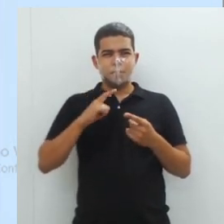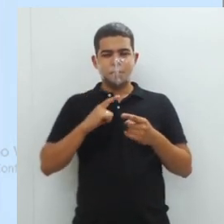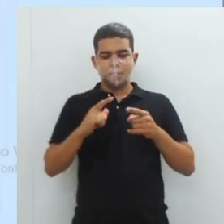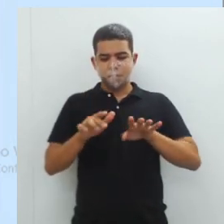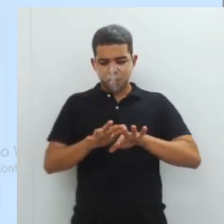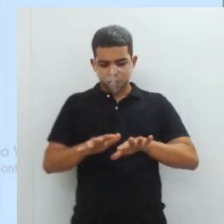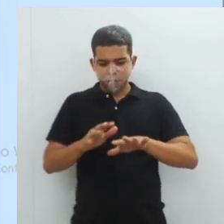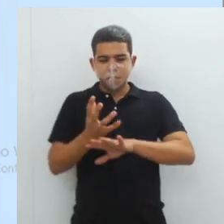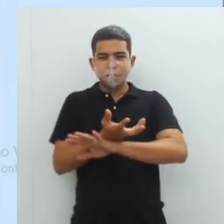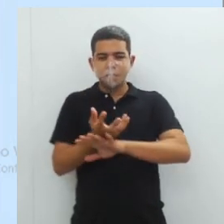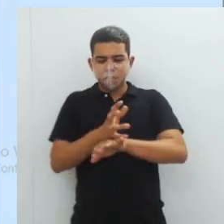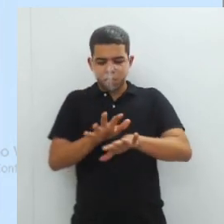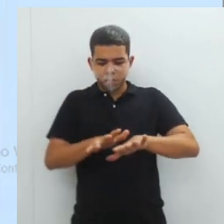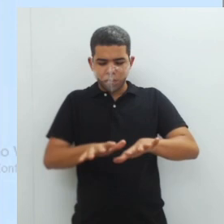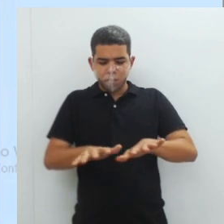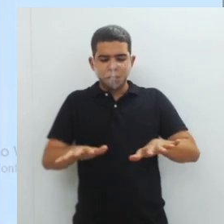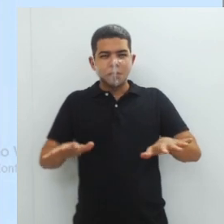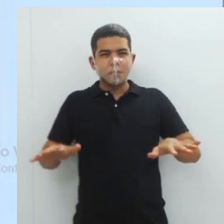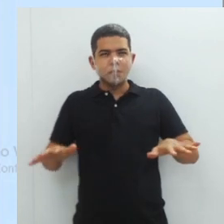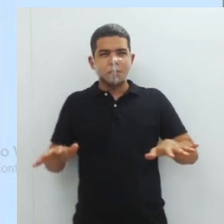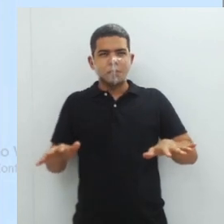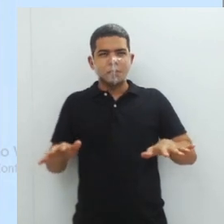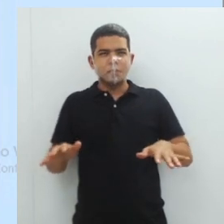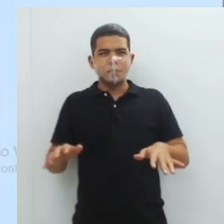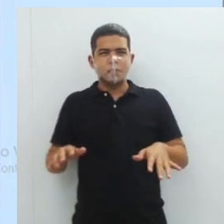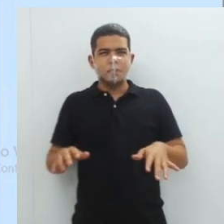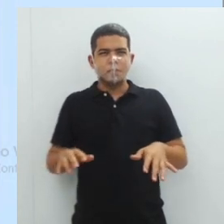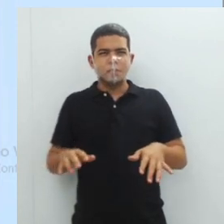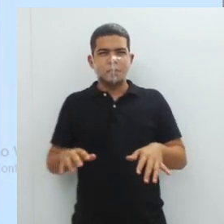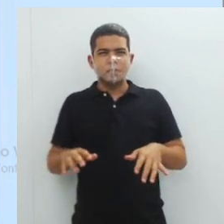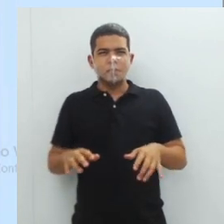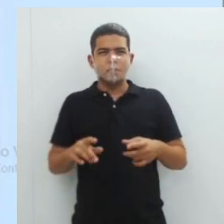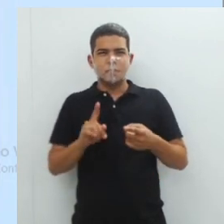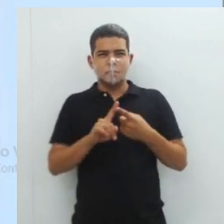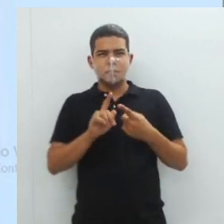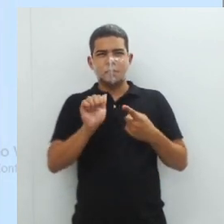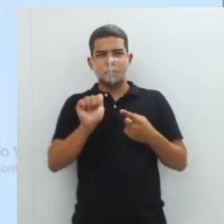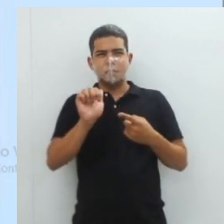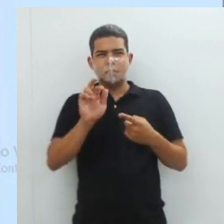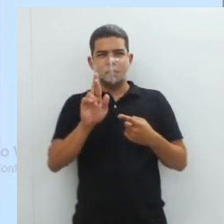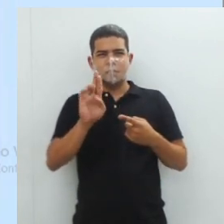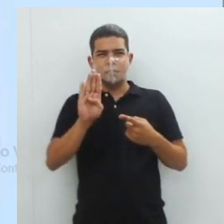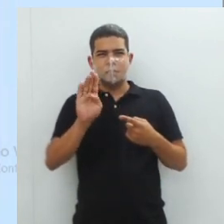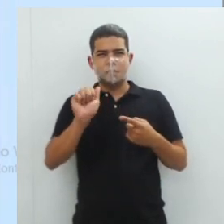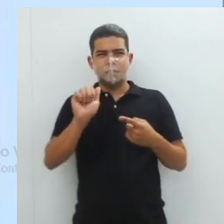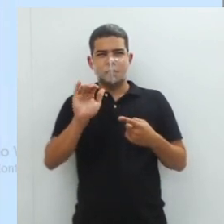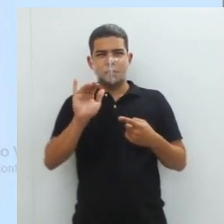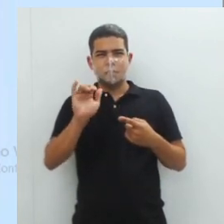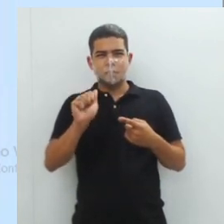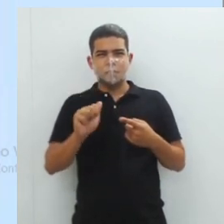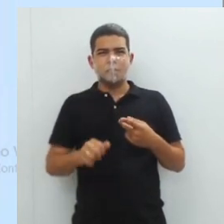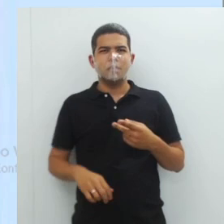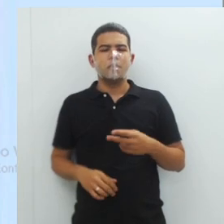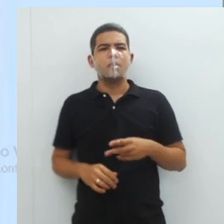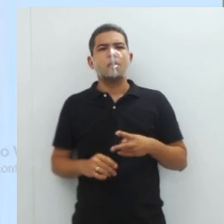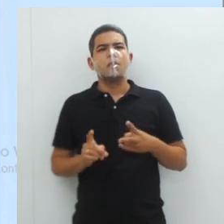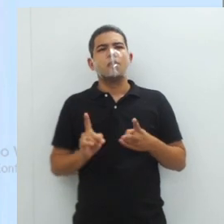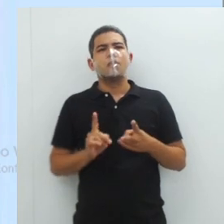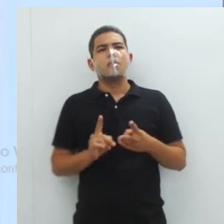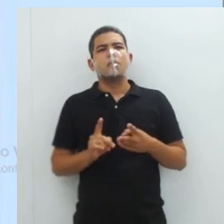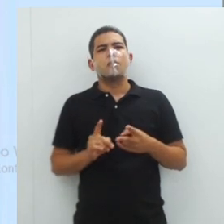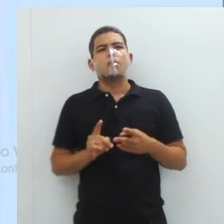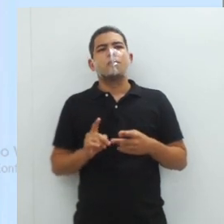rasteira, que, não, desculpa, é herbácea mesmo. Elas vão estar até 2 metros de altura.